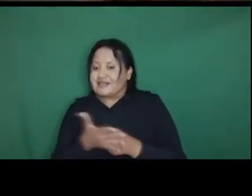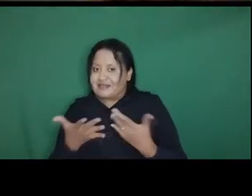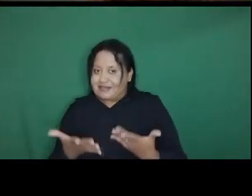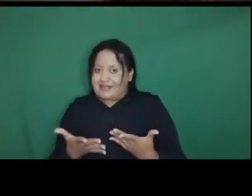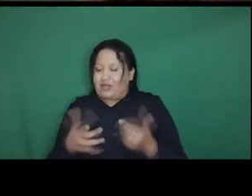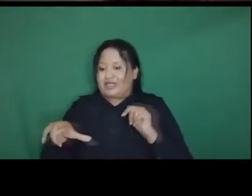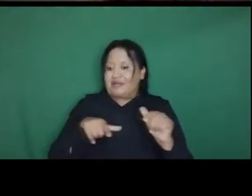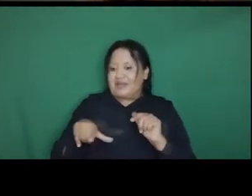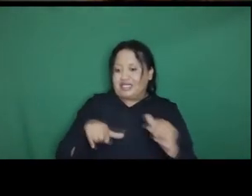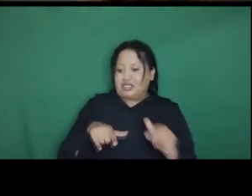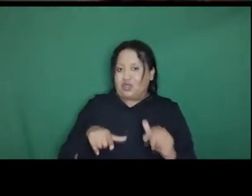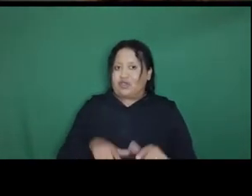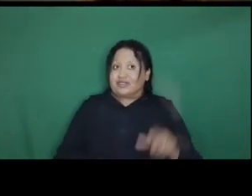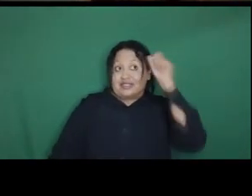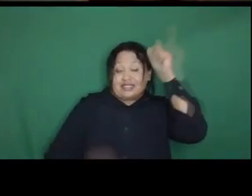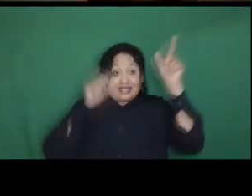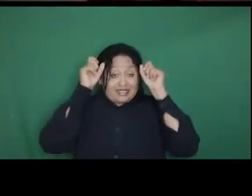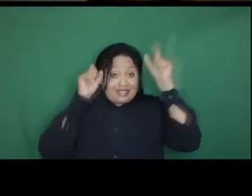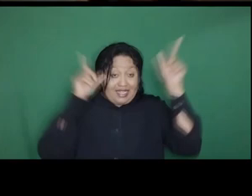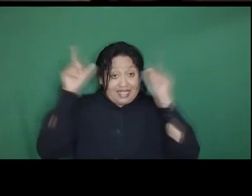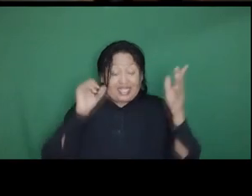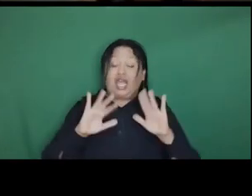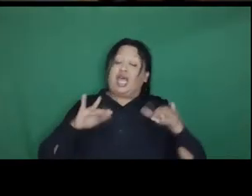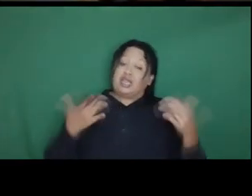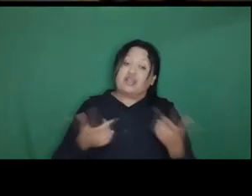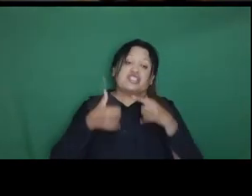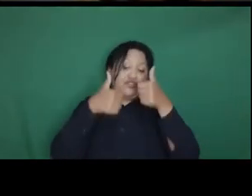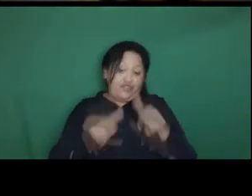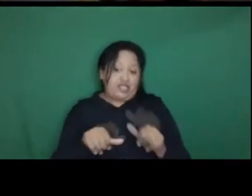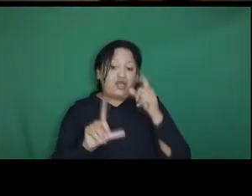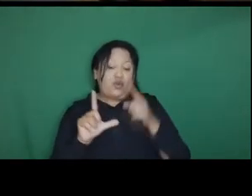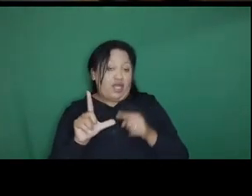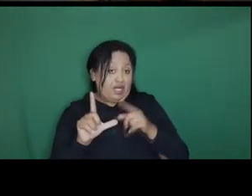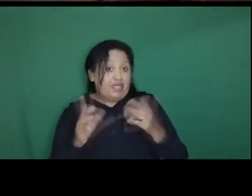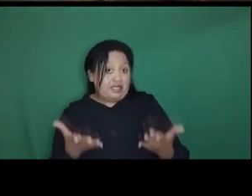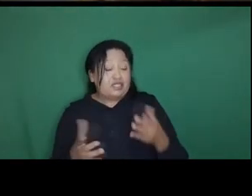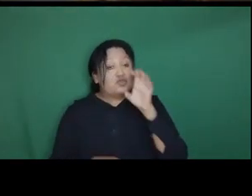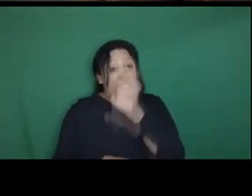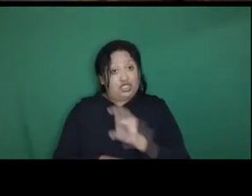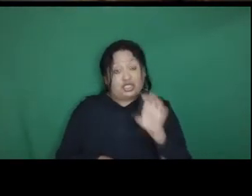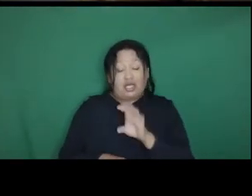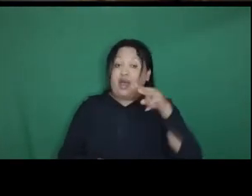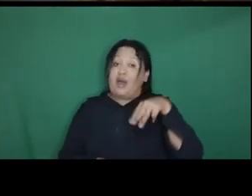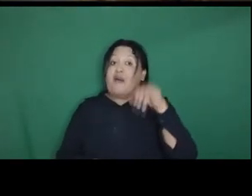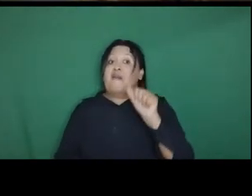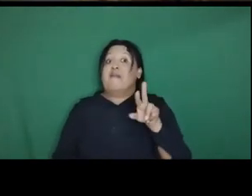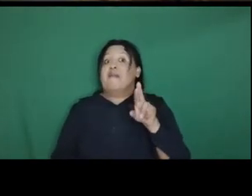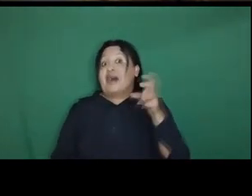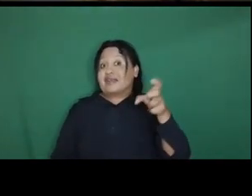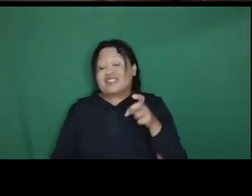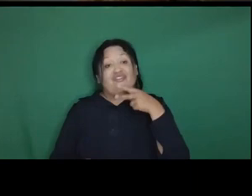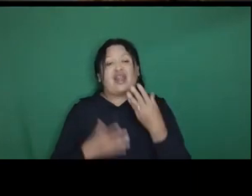com essa questão do Estado Max fala muito então será que não podia ser bem gente essa questão